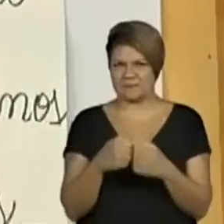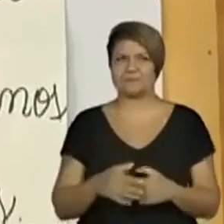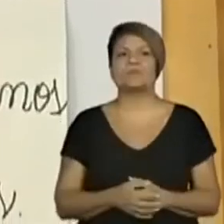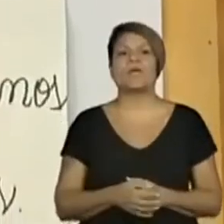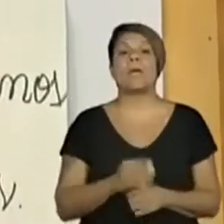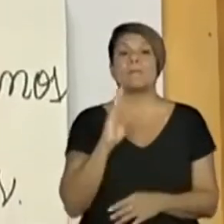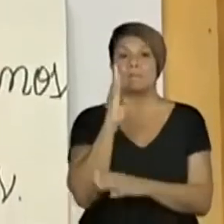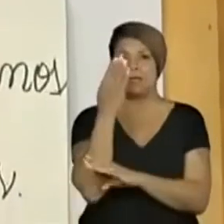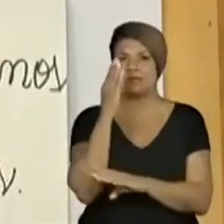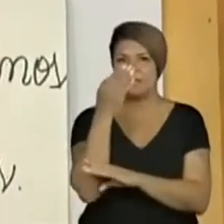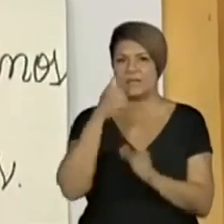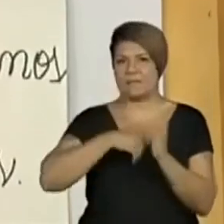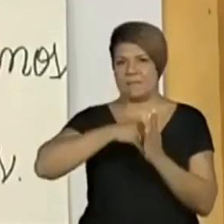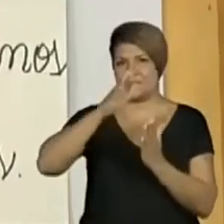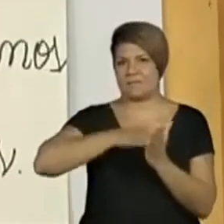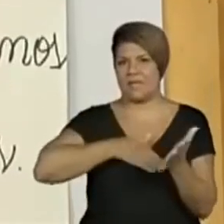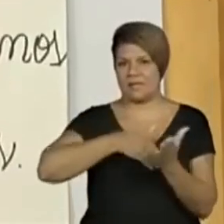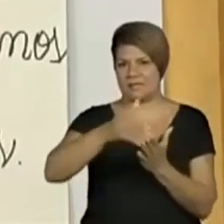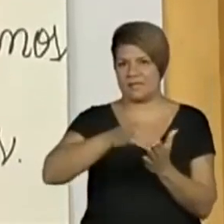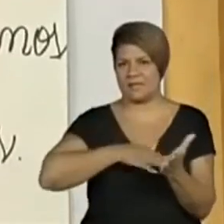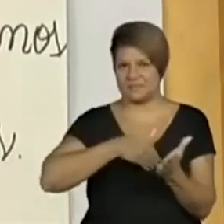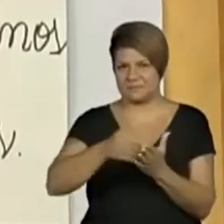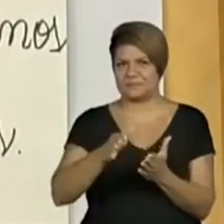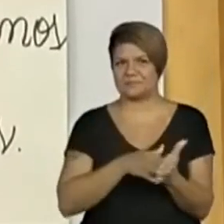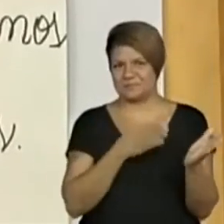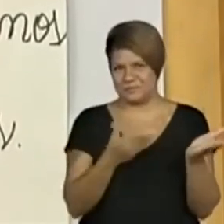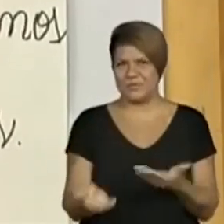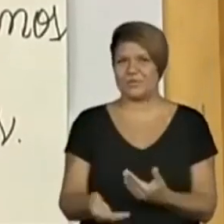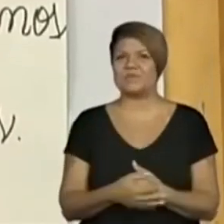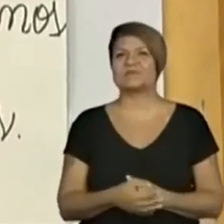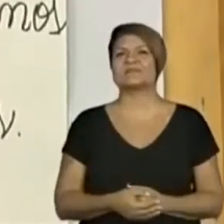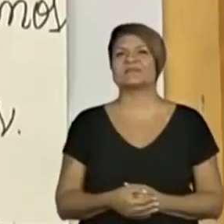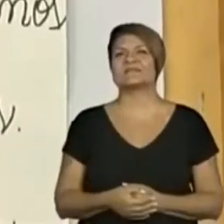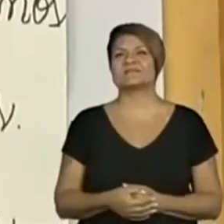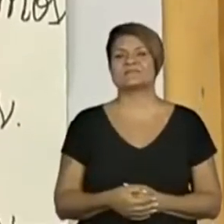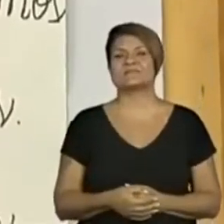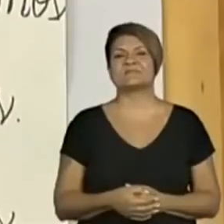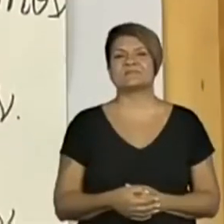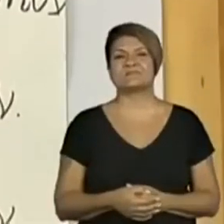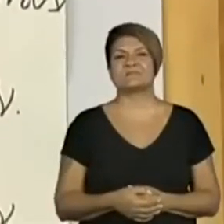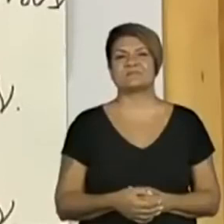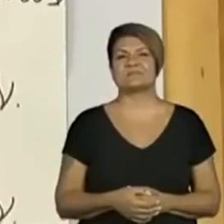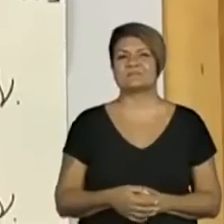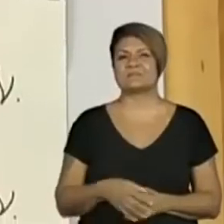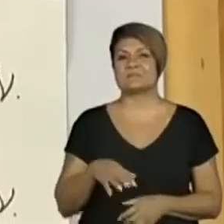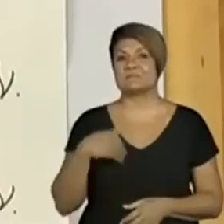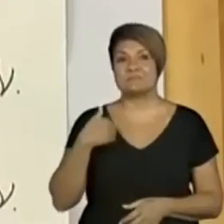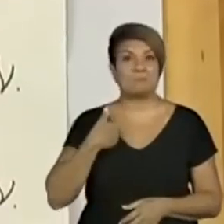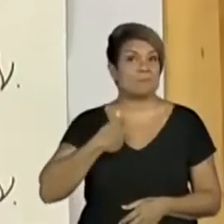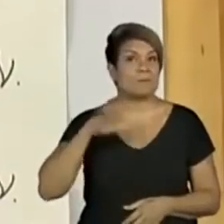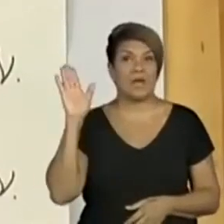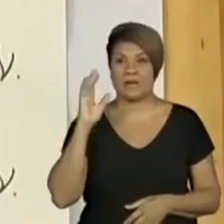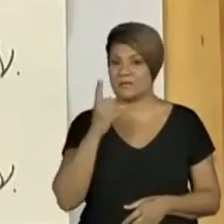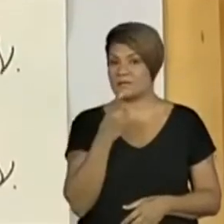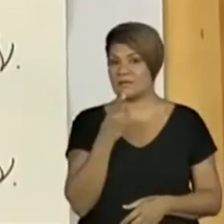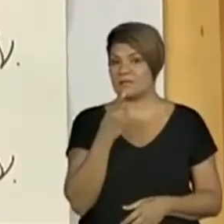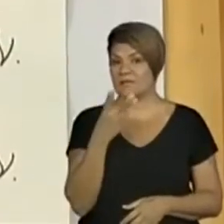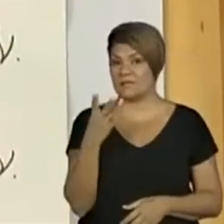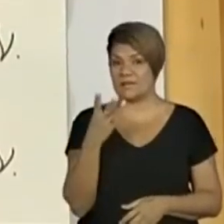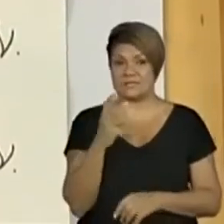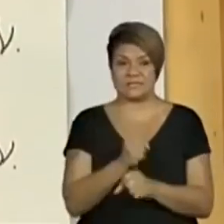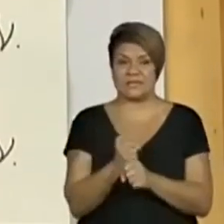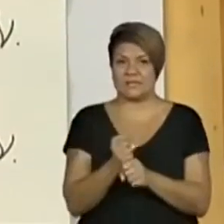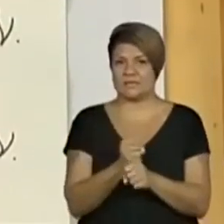madeira pintada que foi que nós trouxemos aqui transferimos a madeira pintada mais de